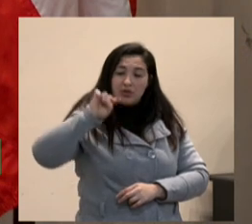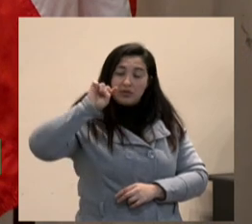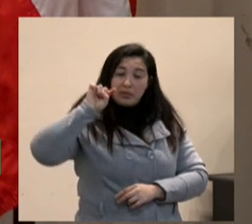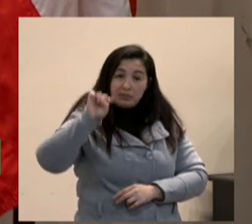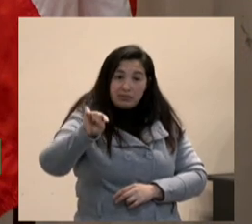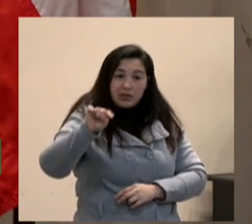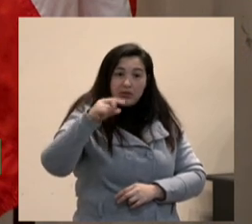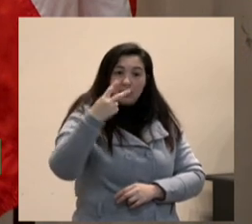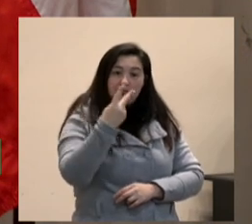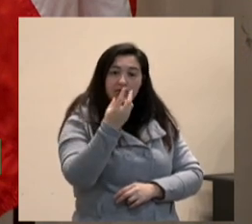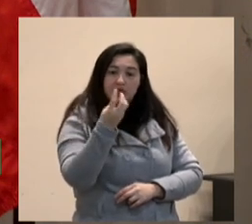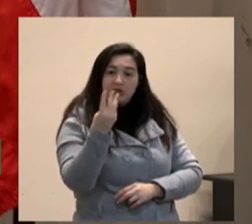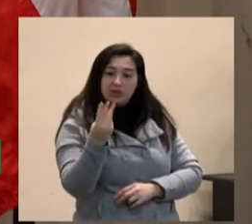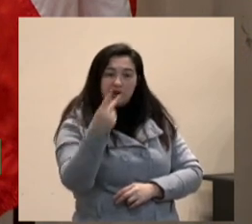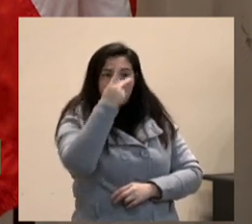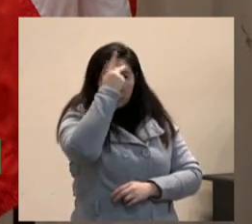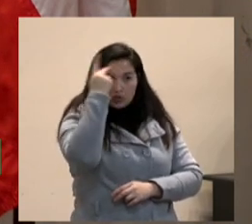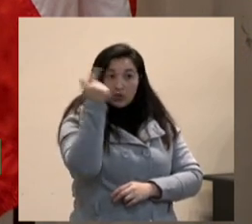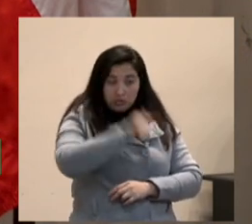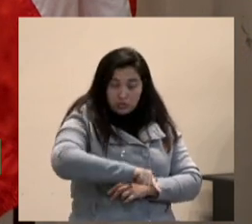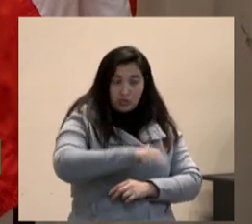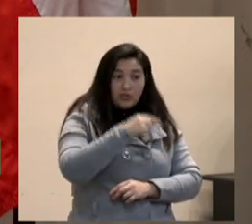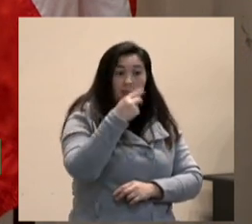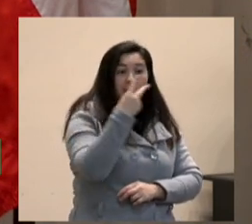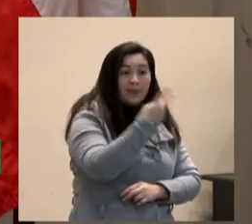2.869.023 pessoas. Vou repetir,